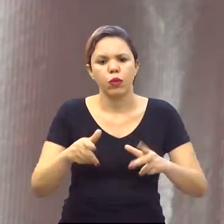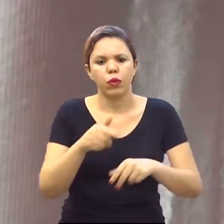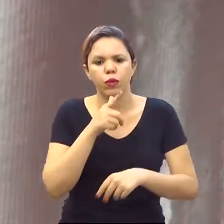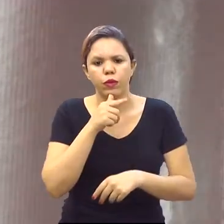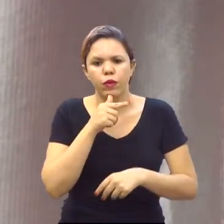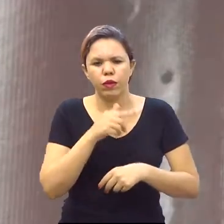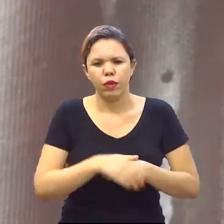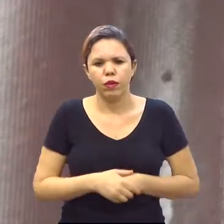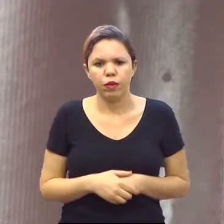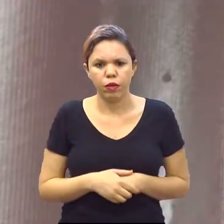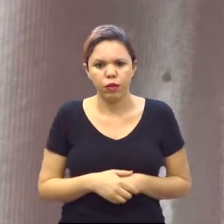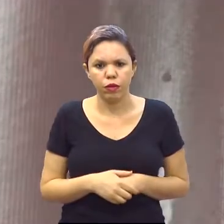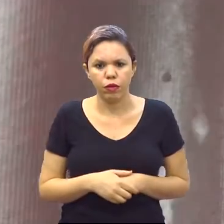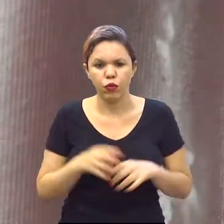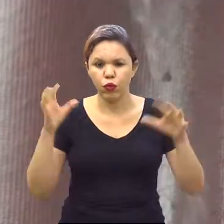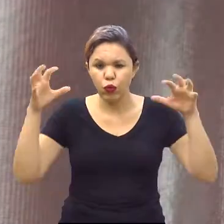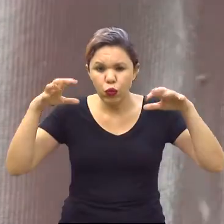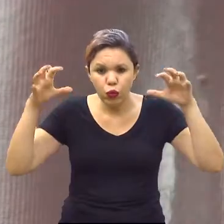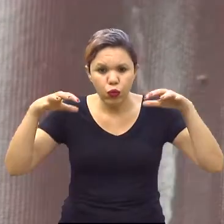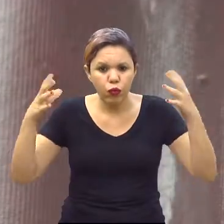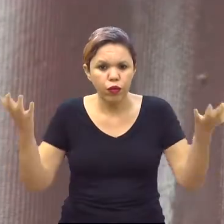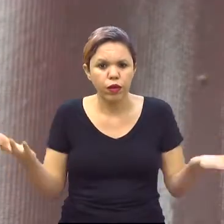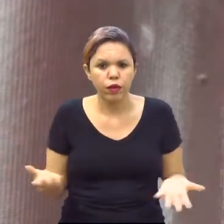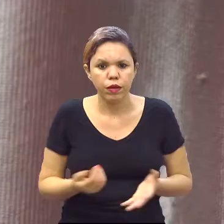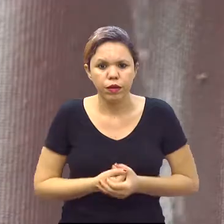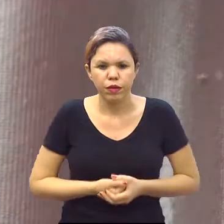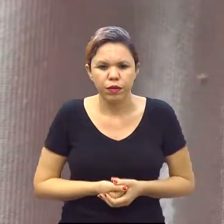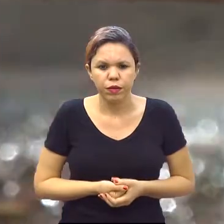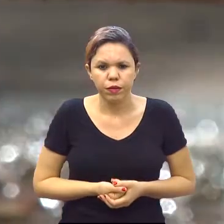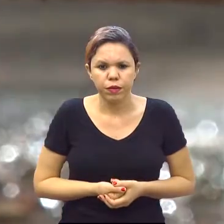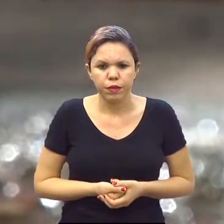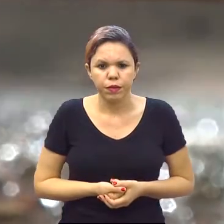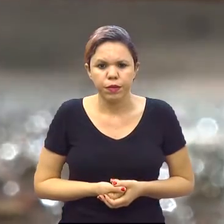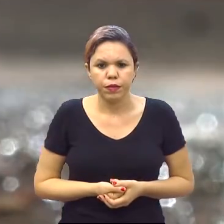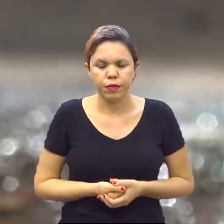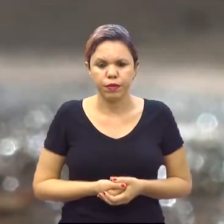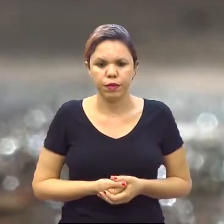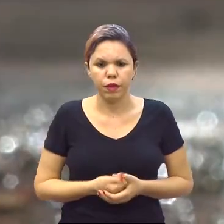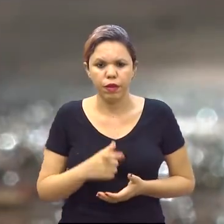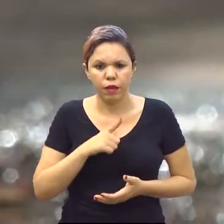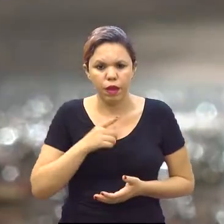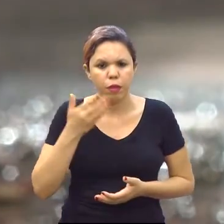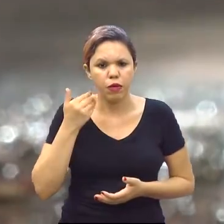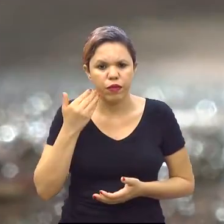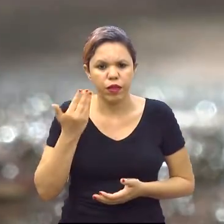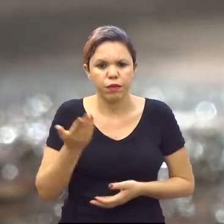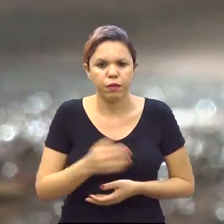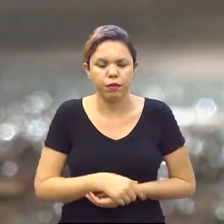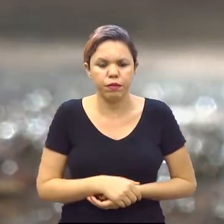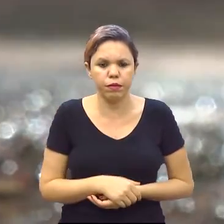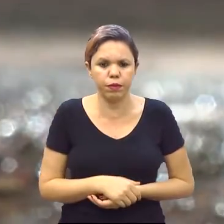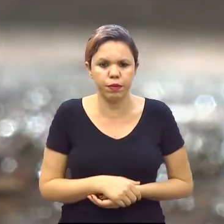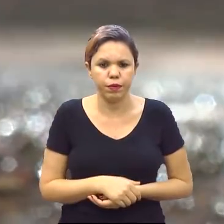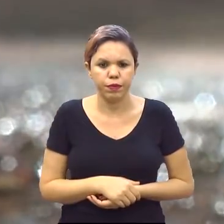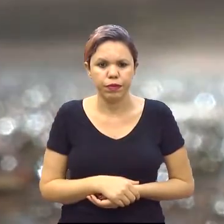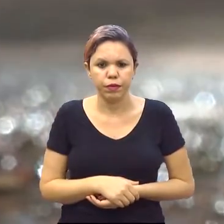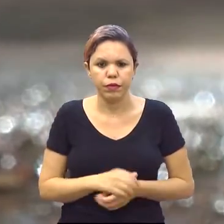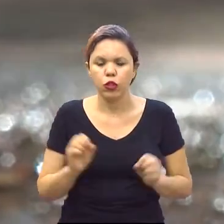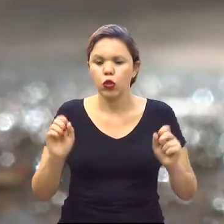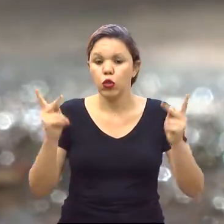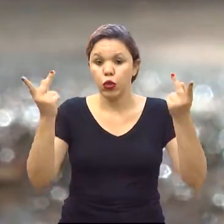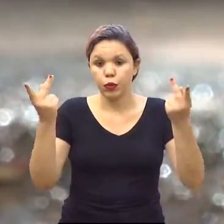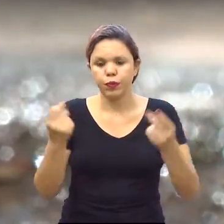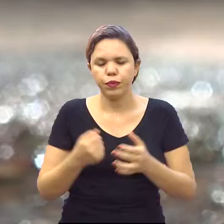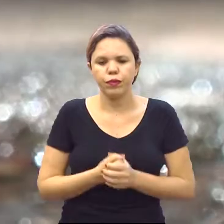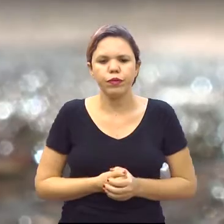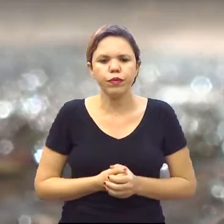toda a água pluvial, a água de chuva, que ela seja aproveitada, quer seja em